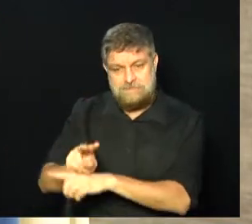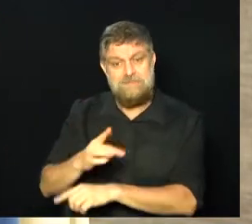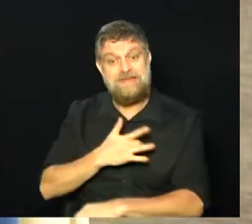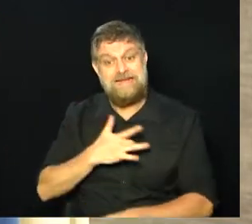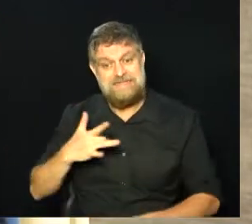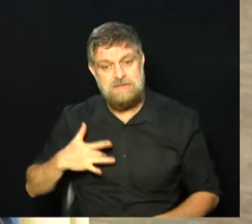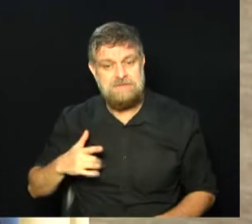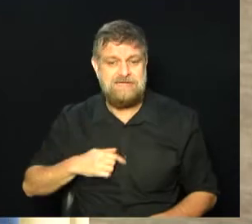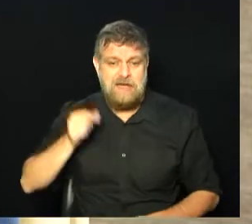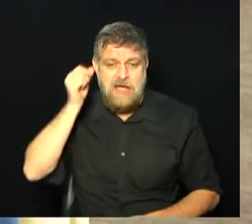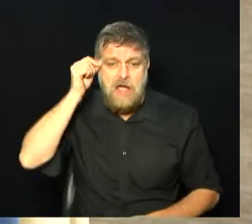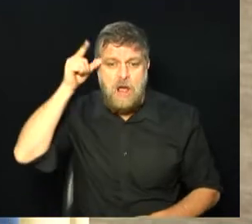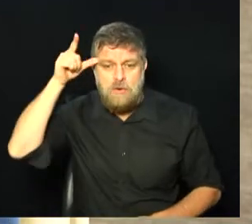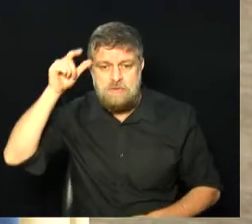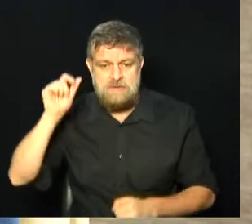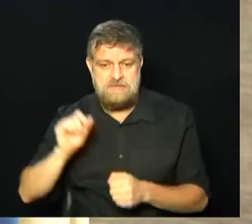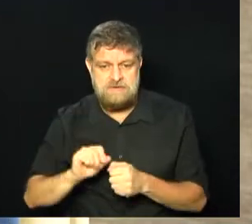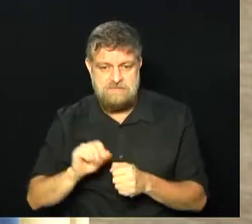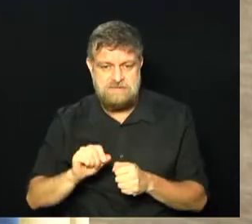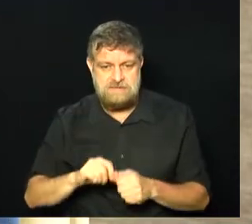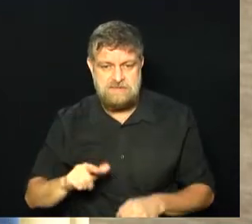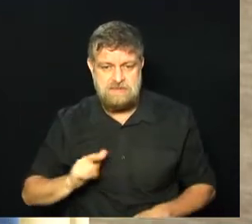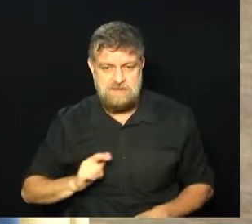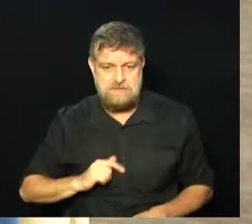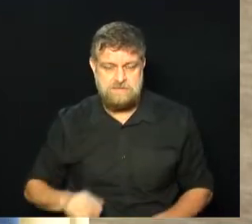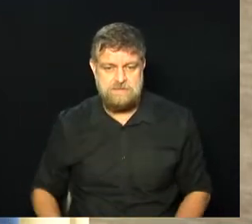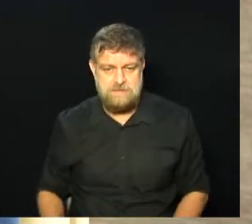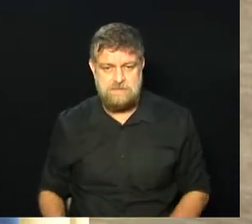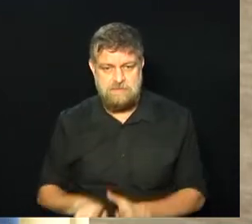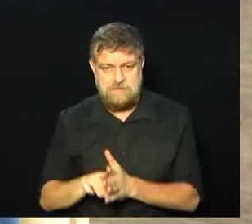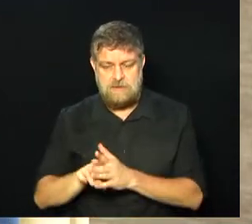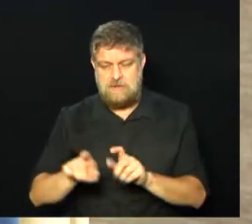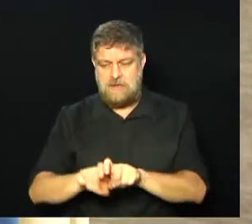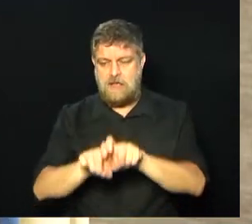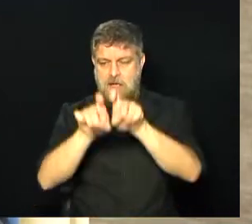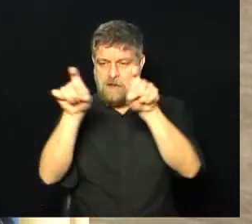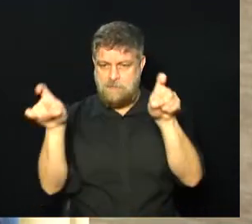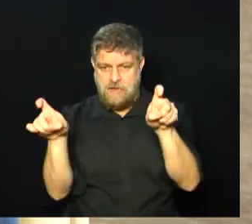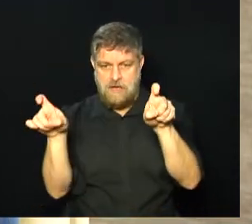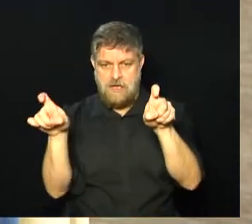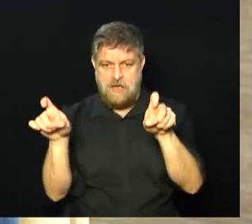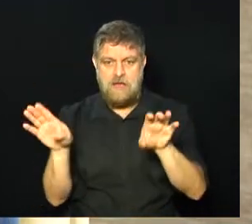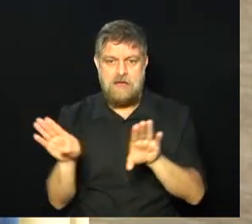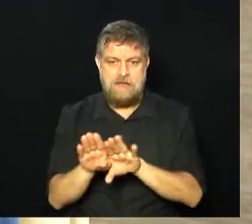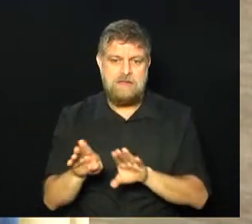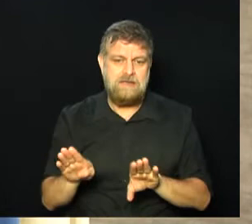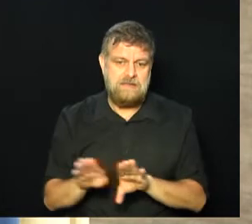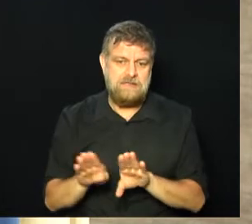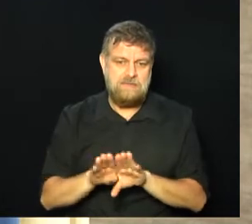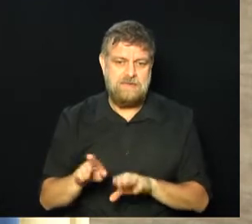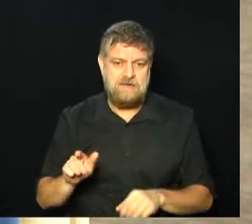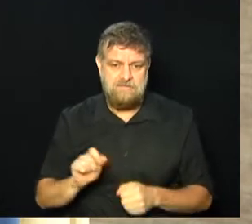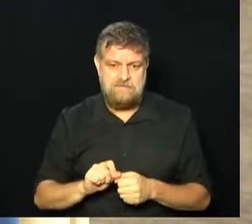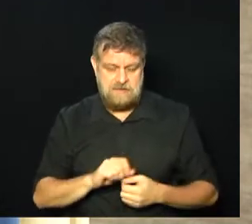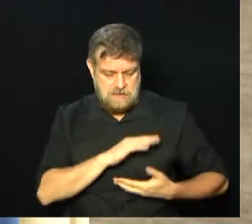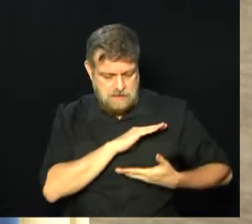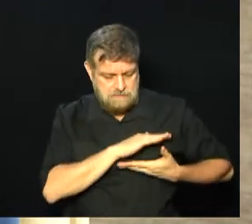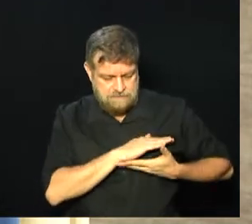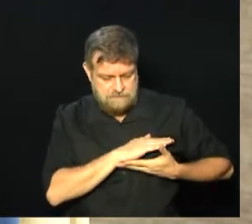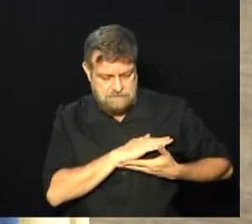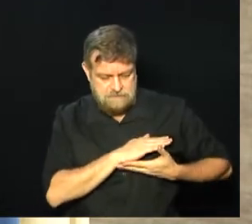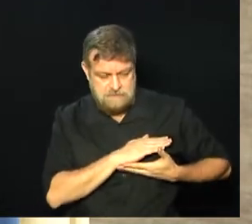uma cultura de fazer o seu Papa Nicolau, o seu exame de mama, né,